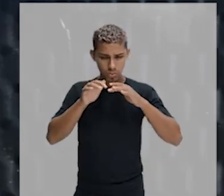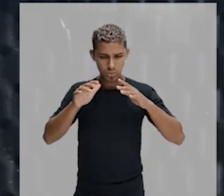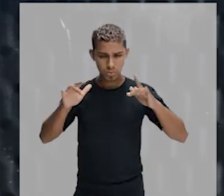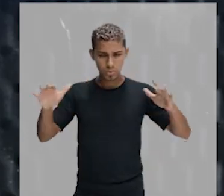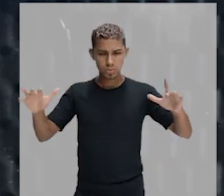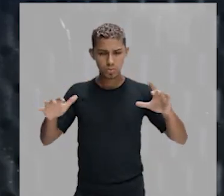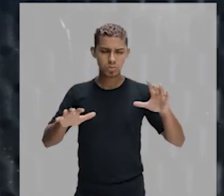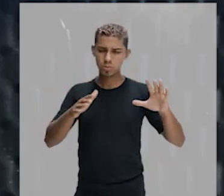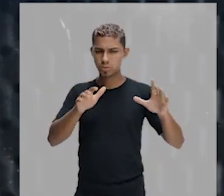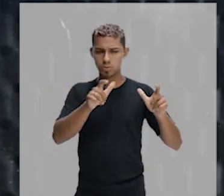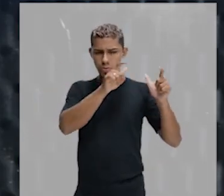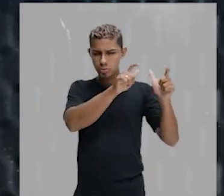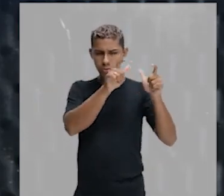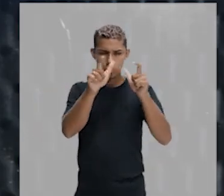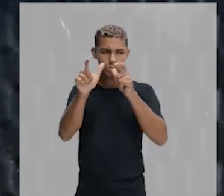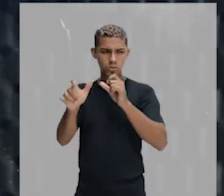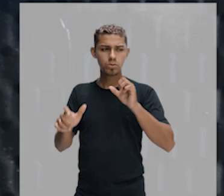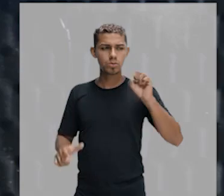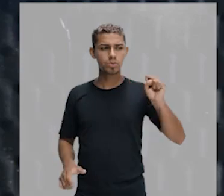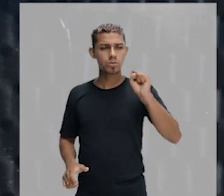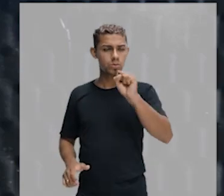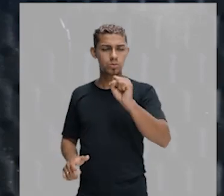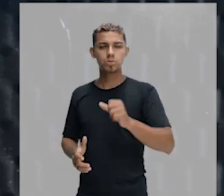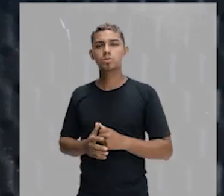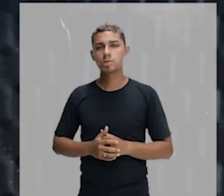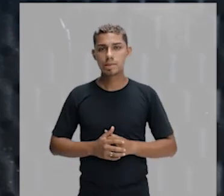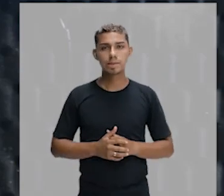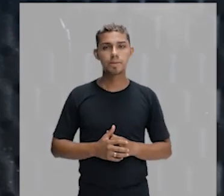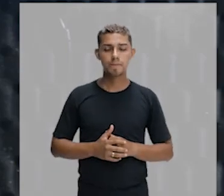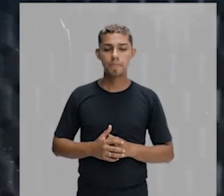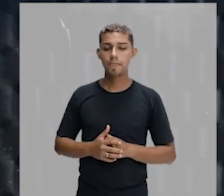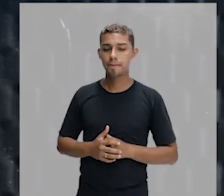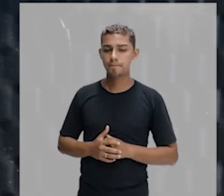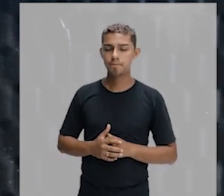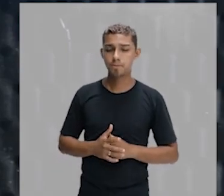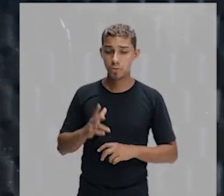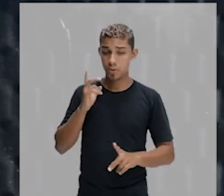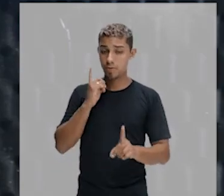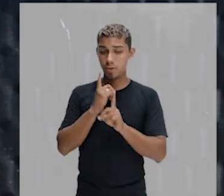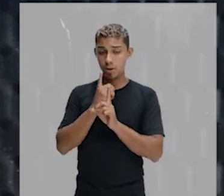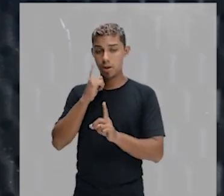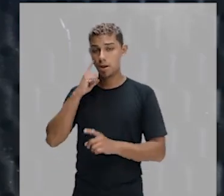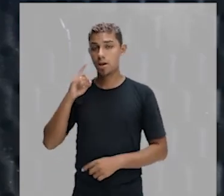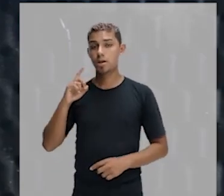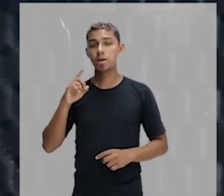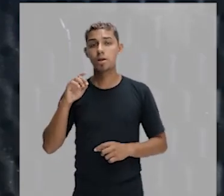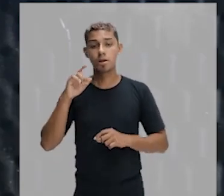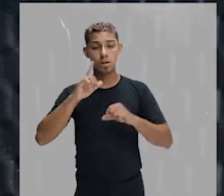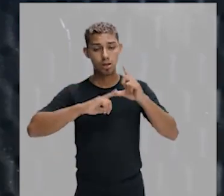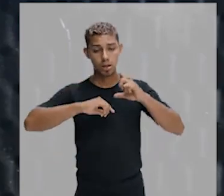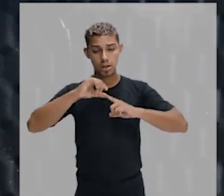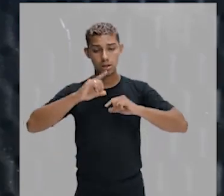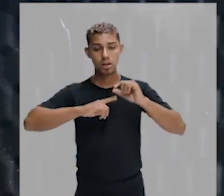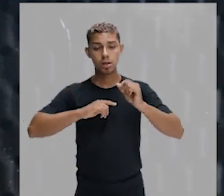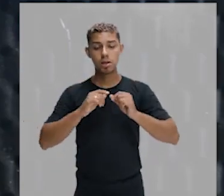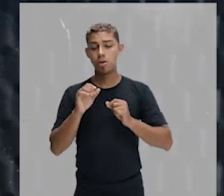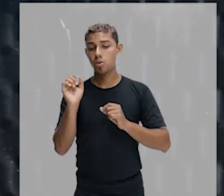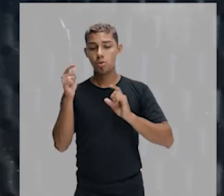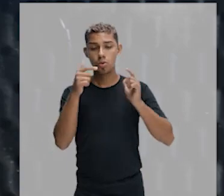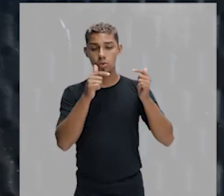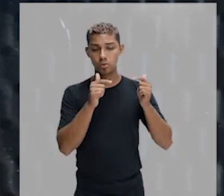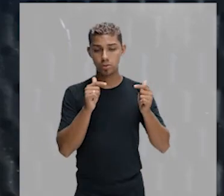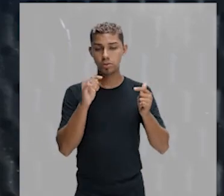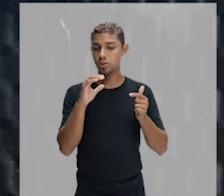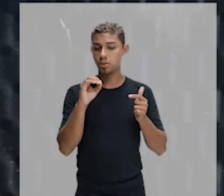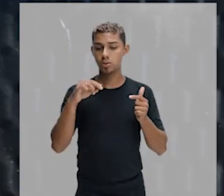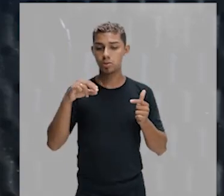aí dessa visão, certo? Conseguiram se ver essas estrelas e a partir daí nasce outras